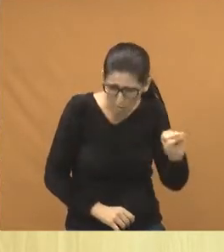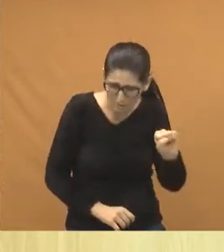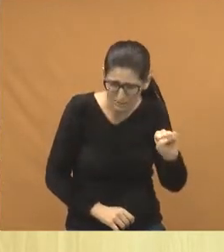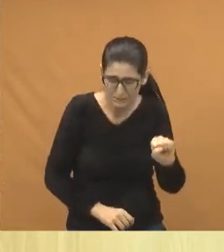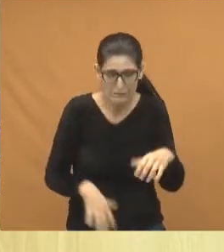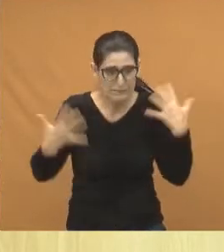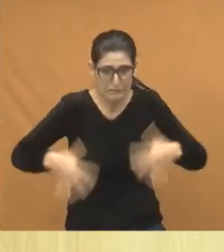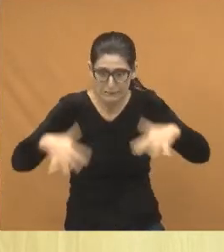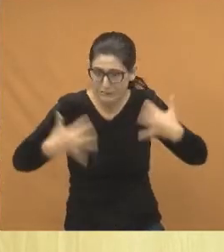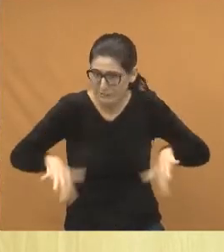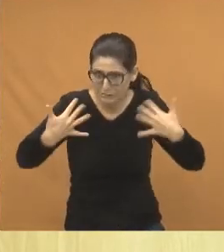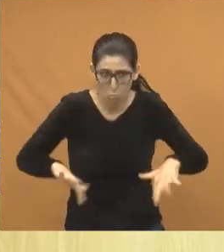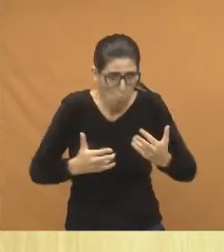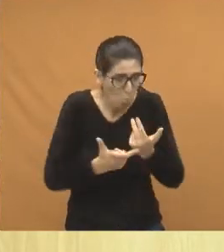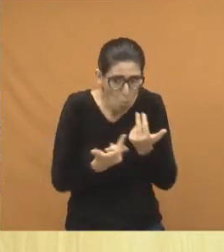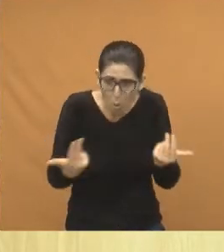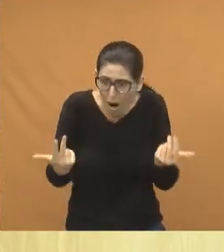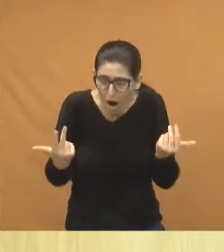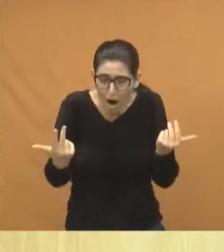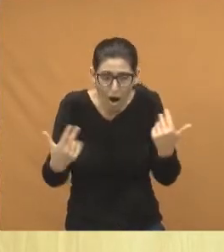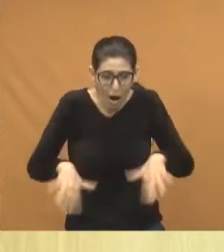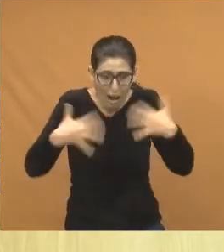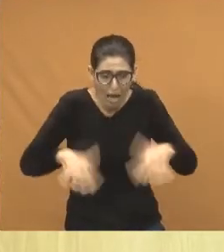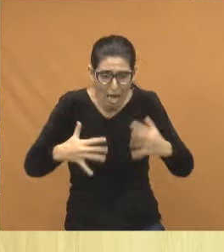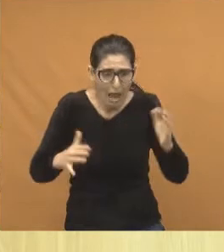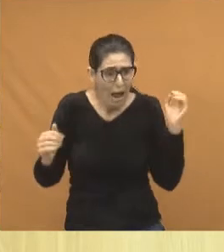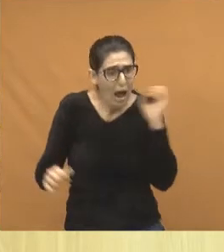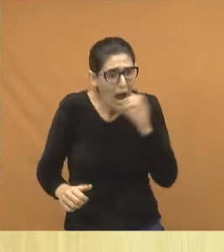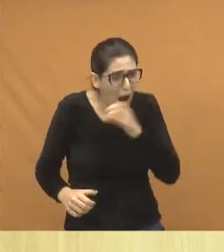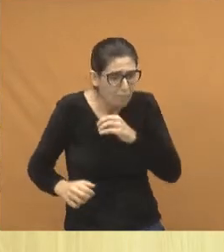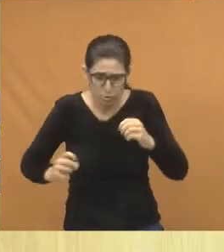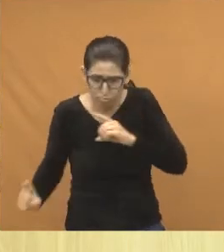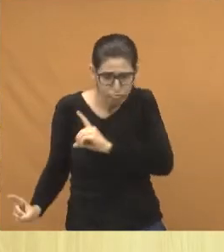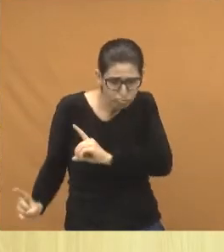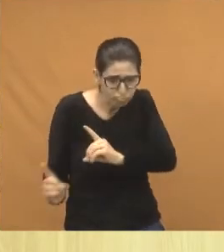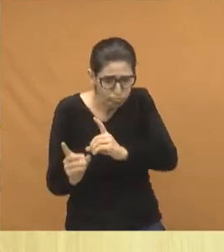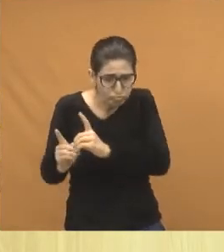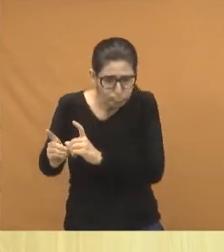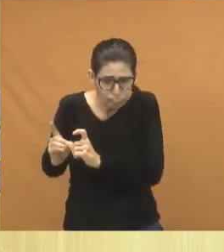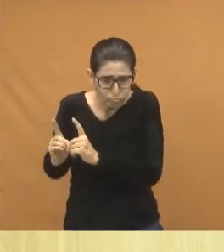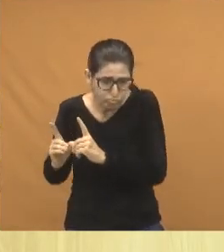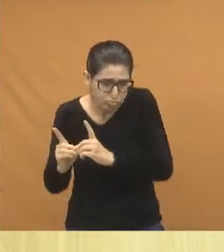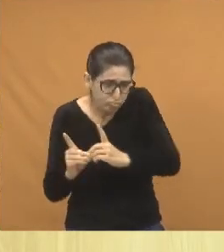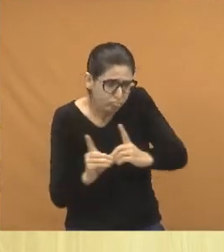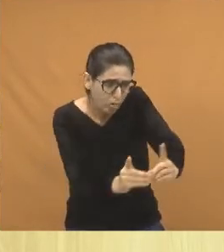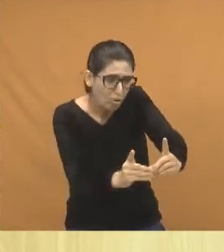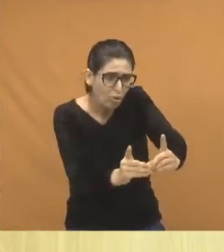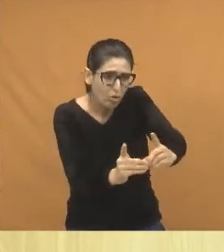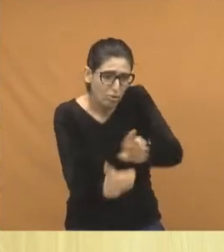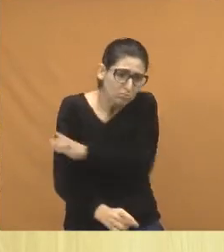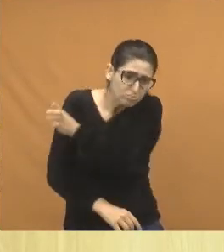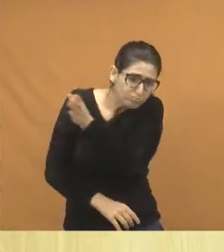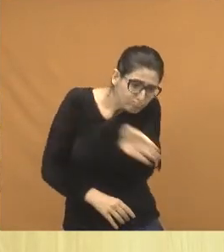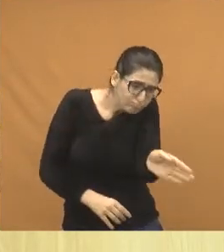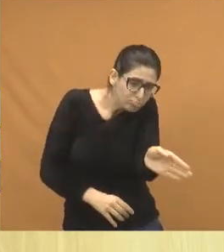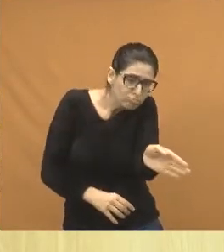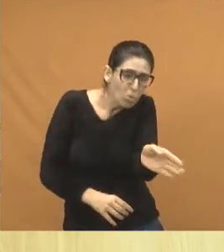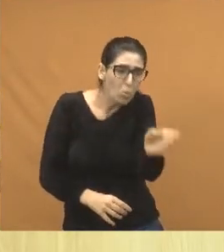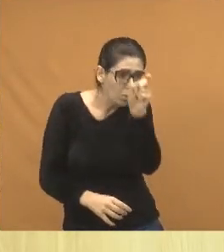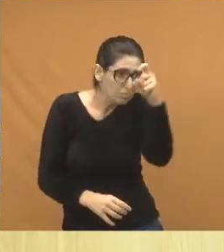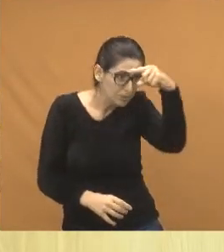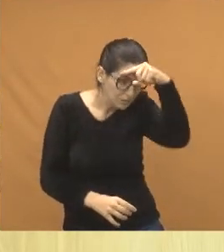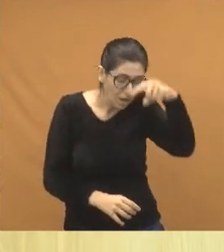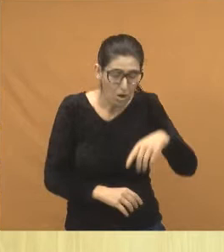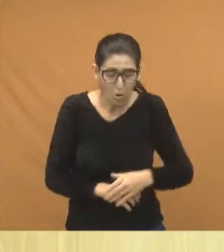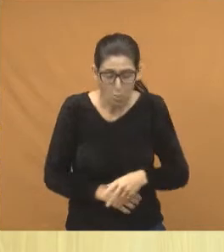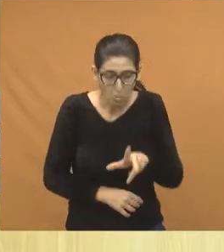grave, e realmente causa muito espanto e medo na gente. Eu tive